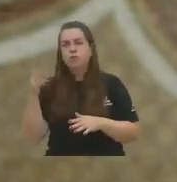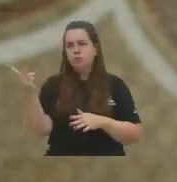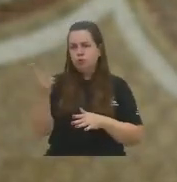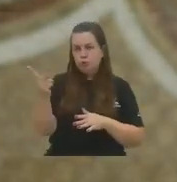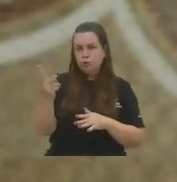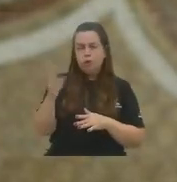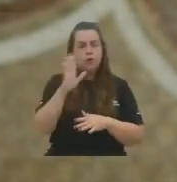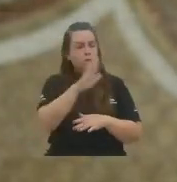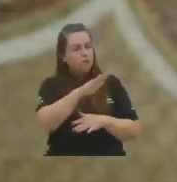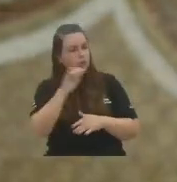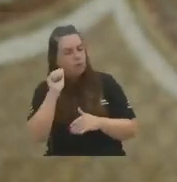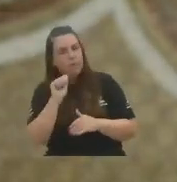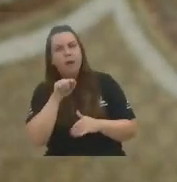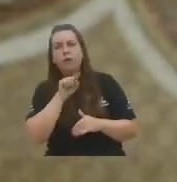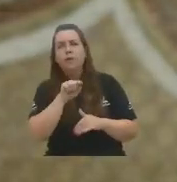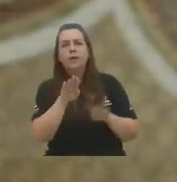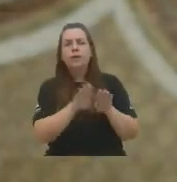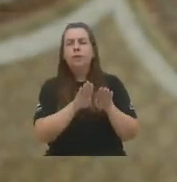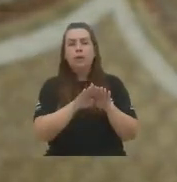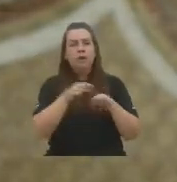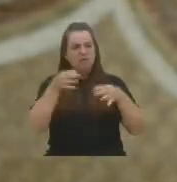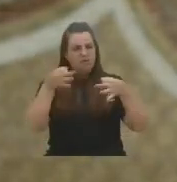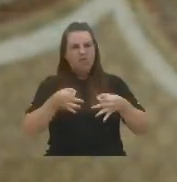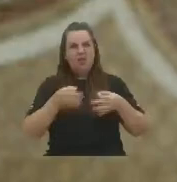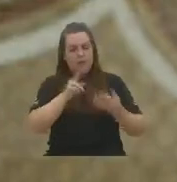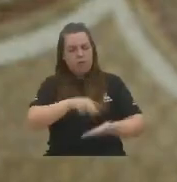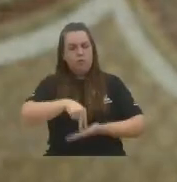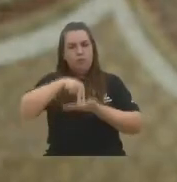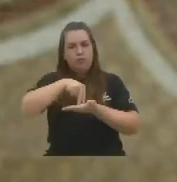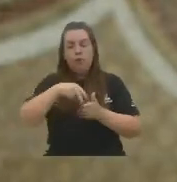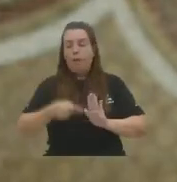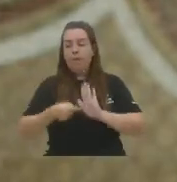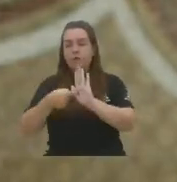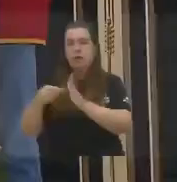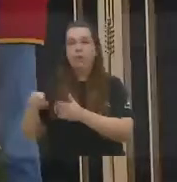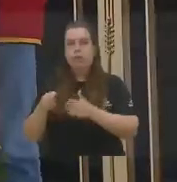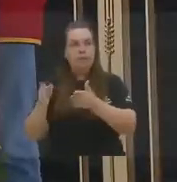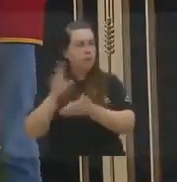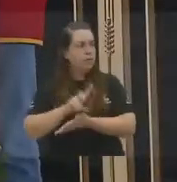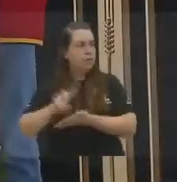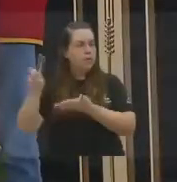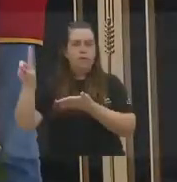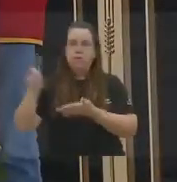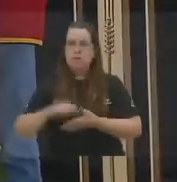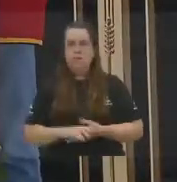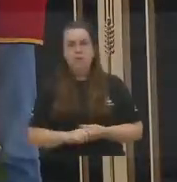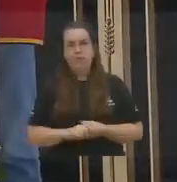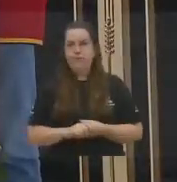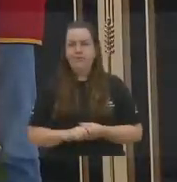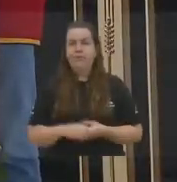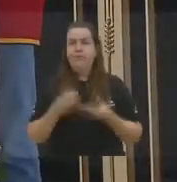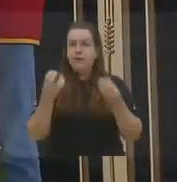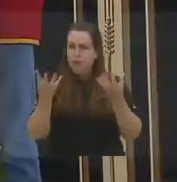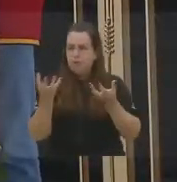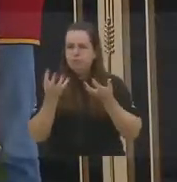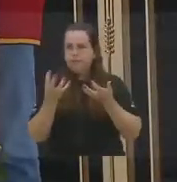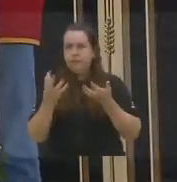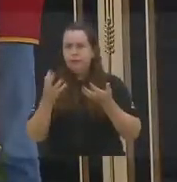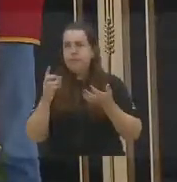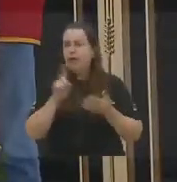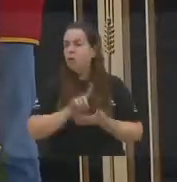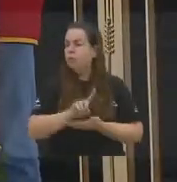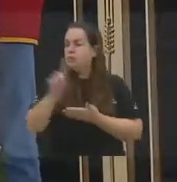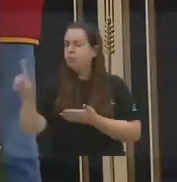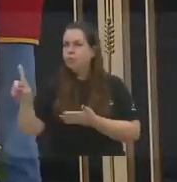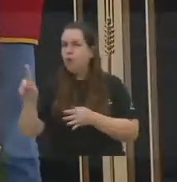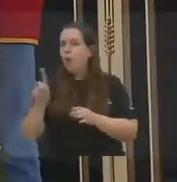tomaram-no consigo e com mais exatidão expuseram-lhe o caminho de Deus. Como ele estava querendo passar para a Caia,